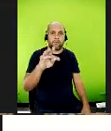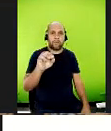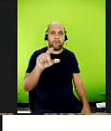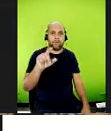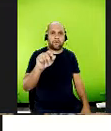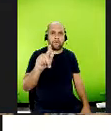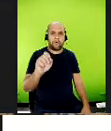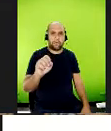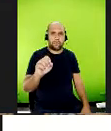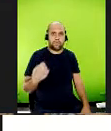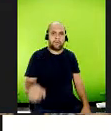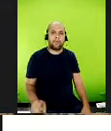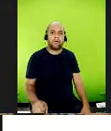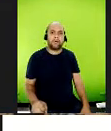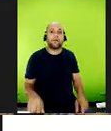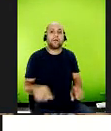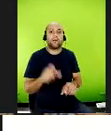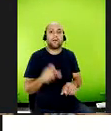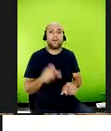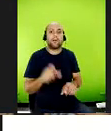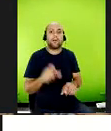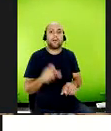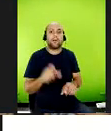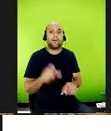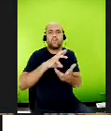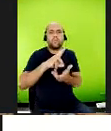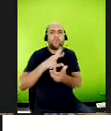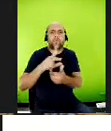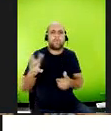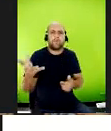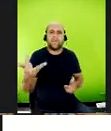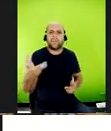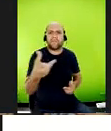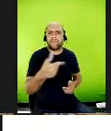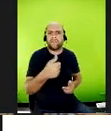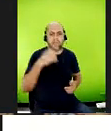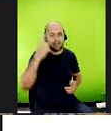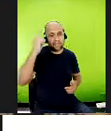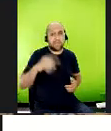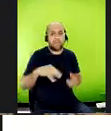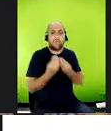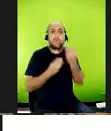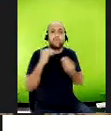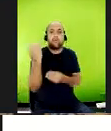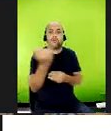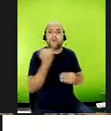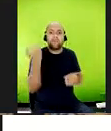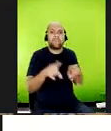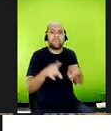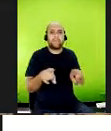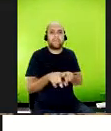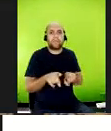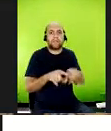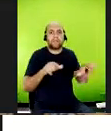tem grossa que é paleontólogo e ele mas tem um mundo incrível de paleontologia a gente não imagina o que que você tivesse é importante também né eles